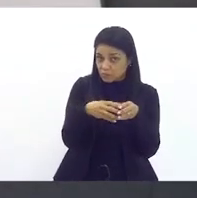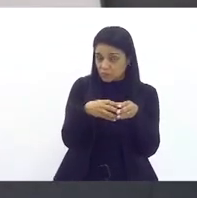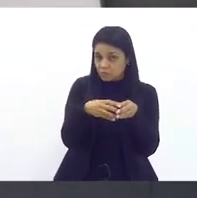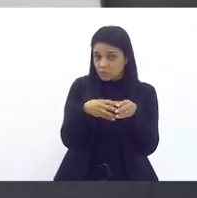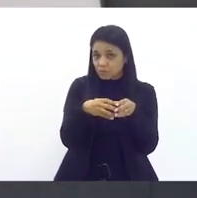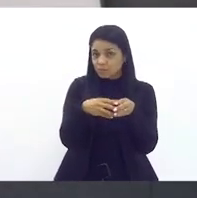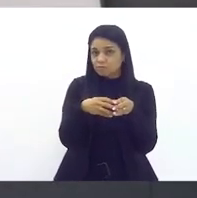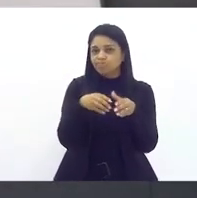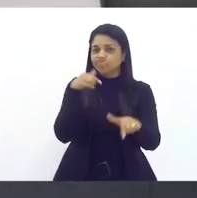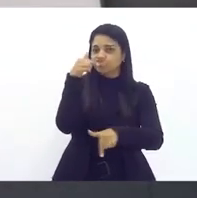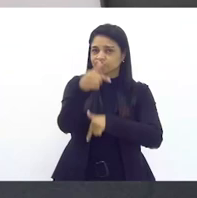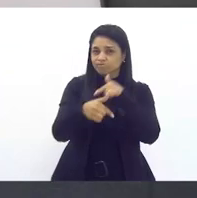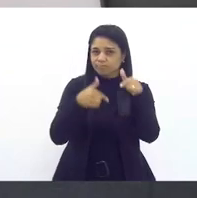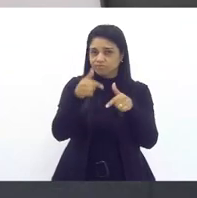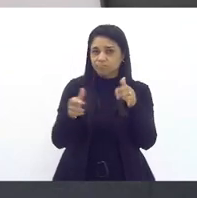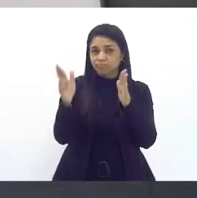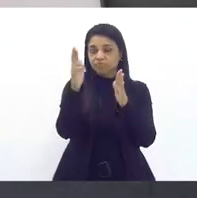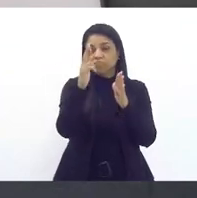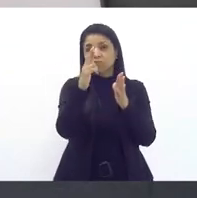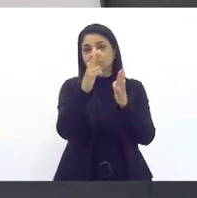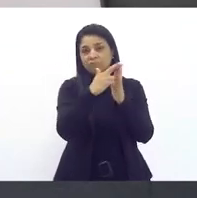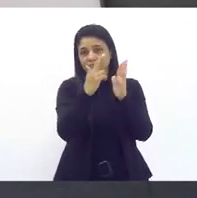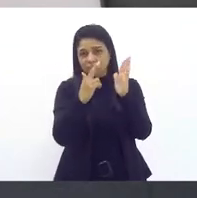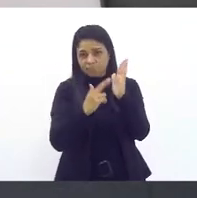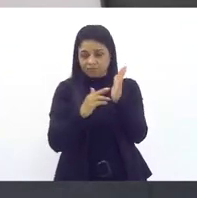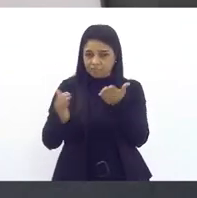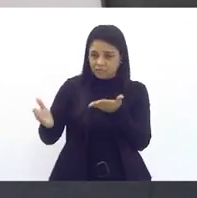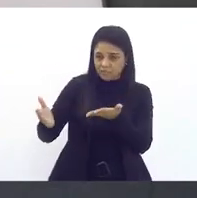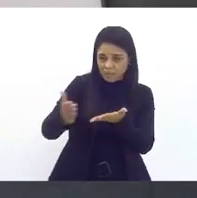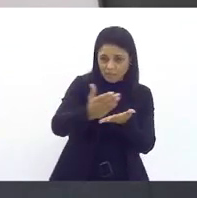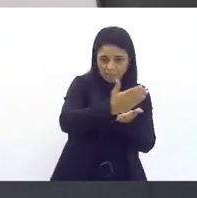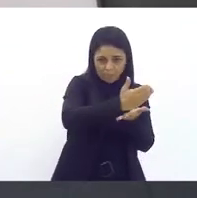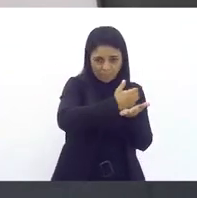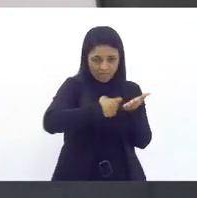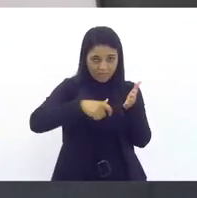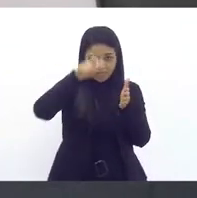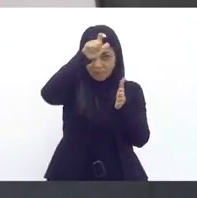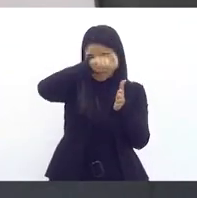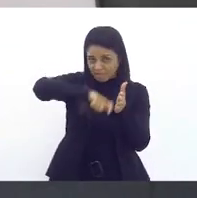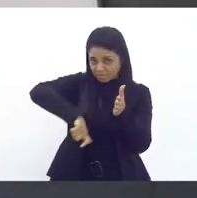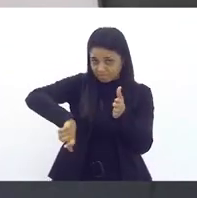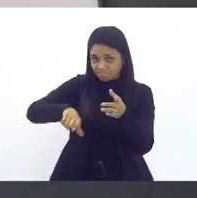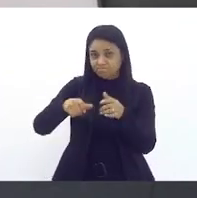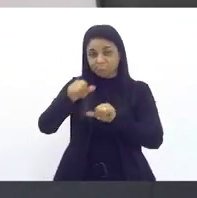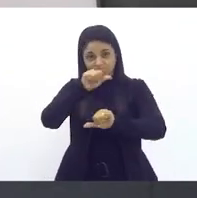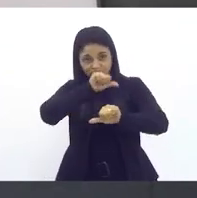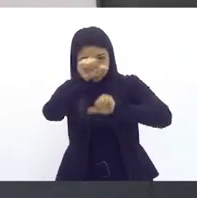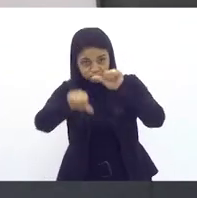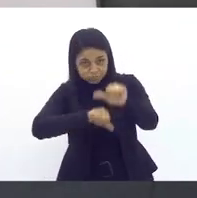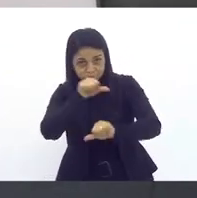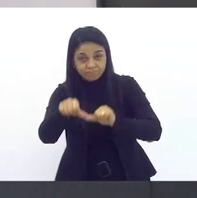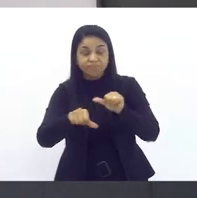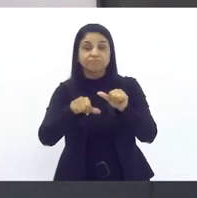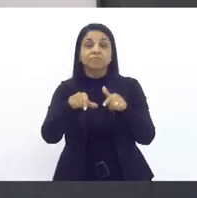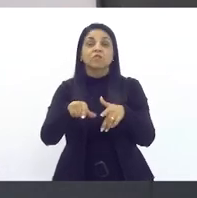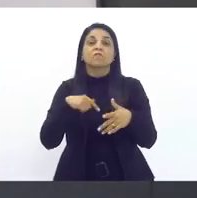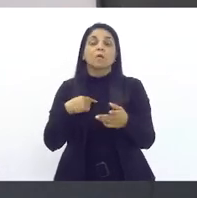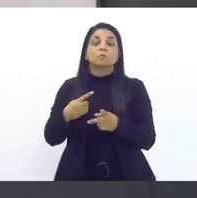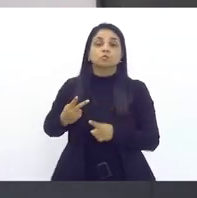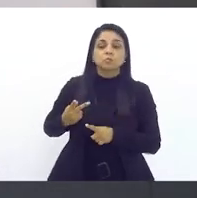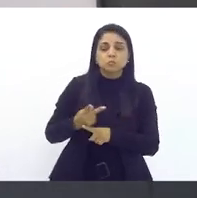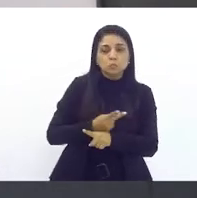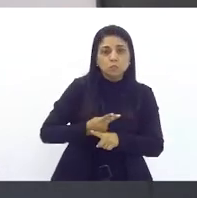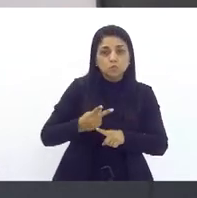né, com o regime de recuperação, como diz o deputado Luiz Paulo Triunvirato, né, vamos buscar